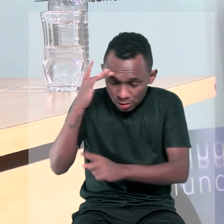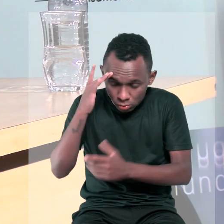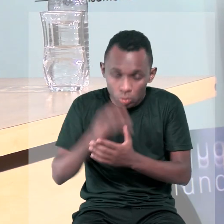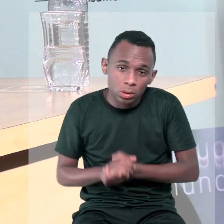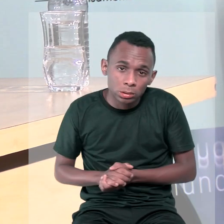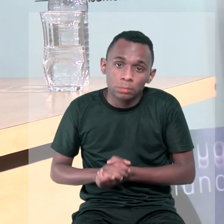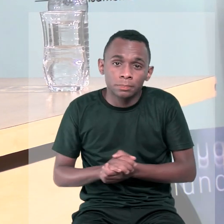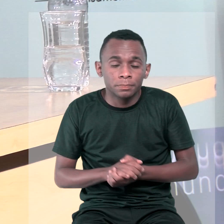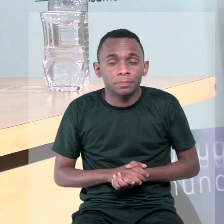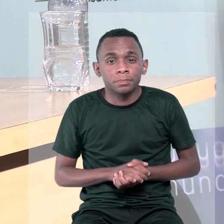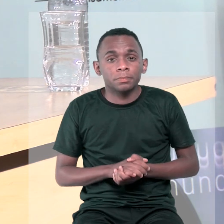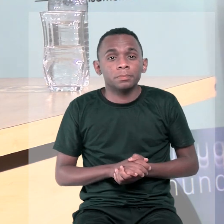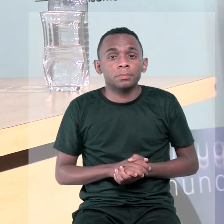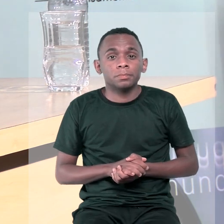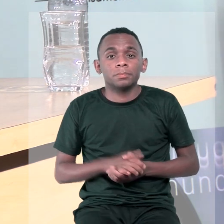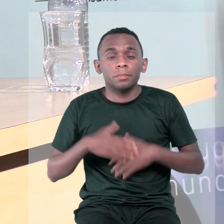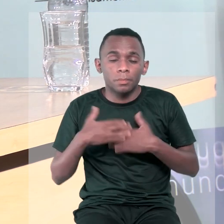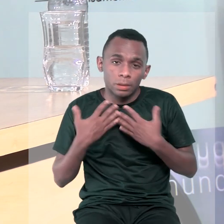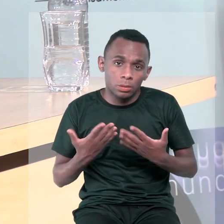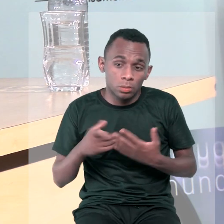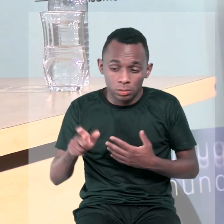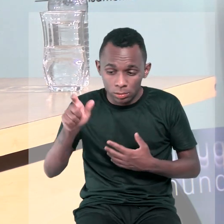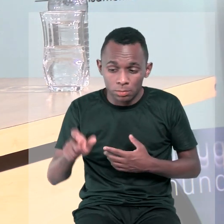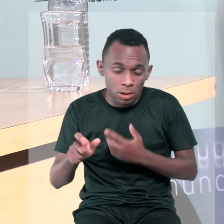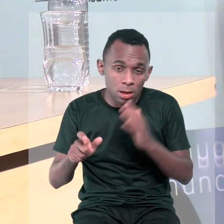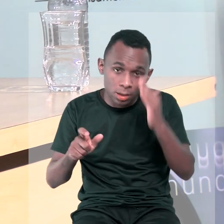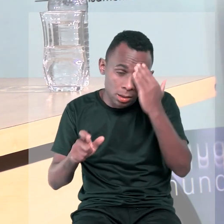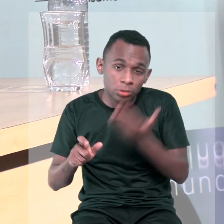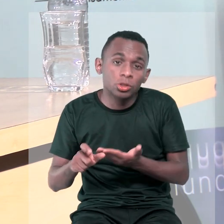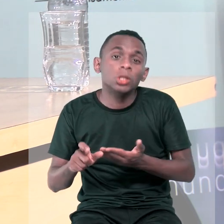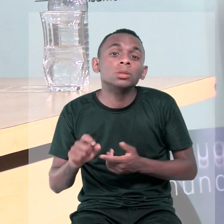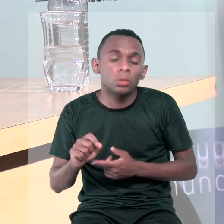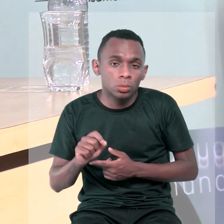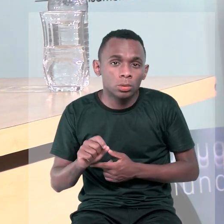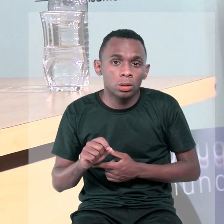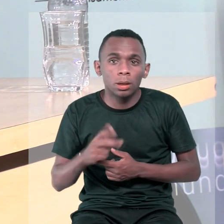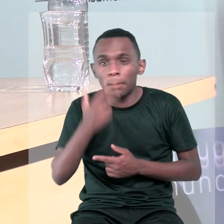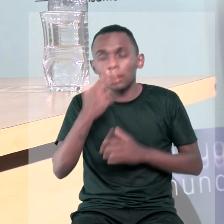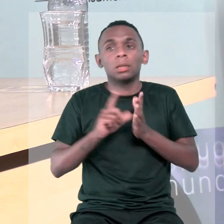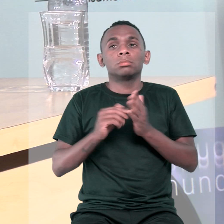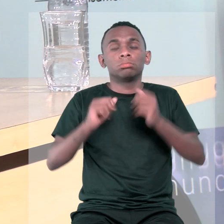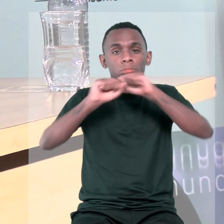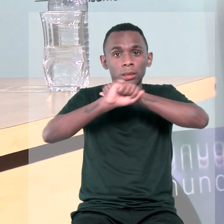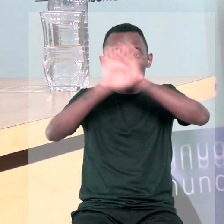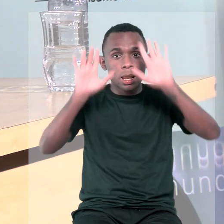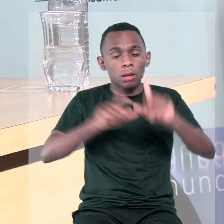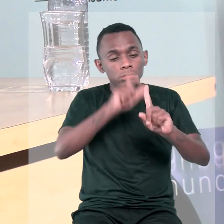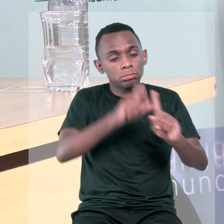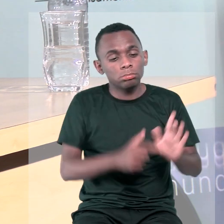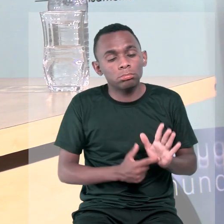sua inclinação, a sua disposição a dar a sua adesão. É isso que ela denomina